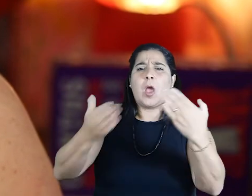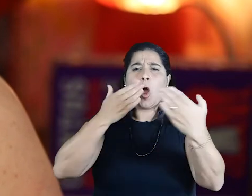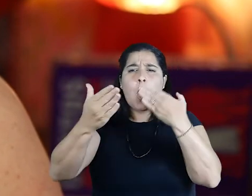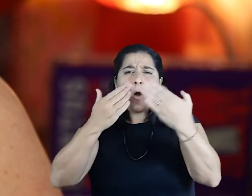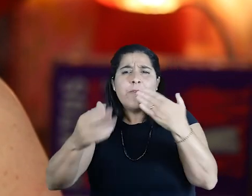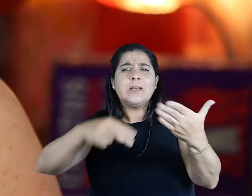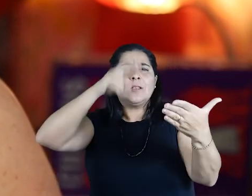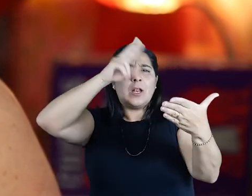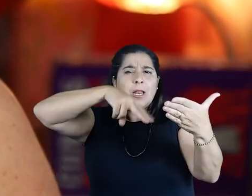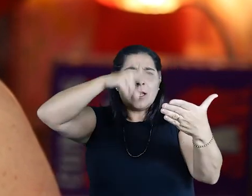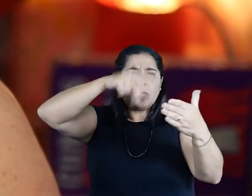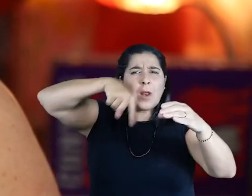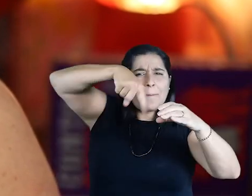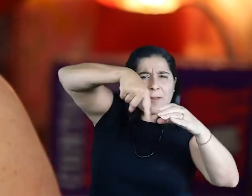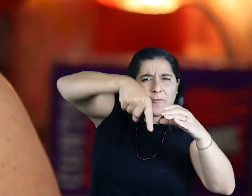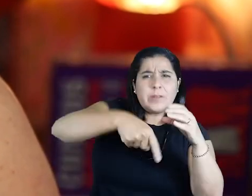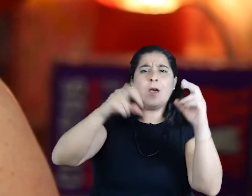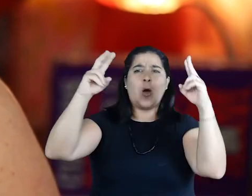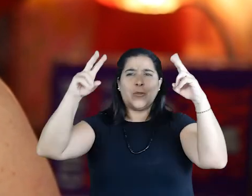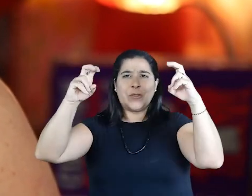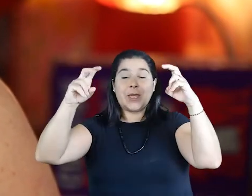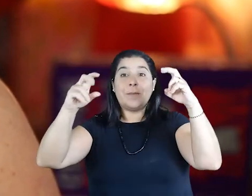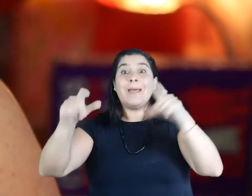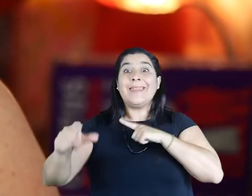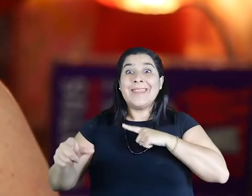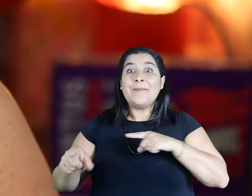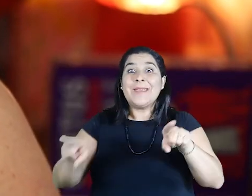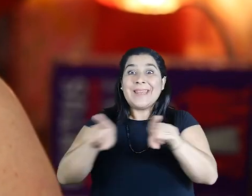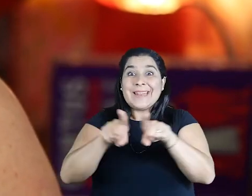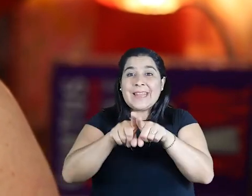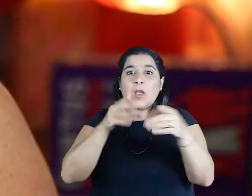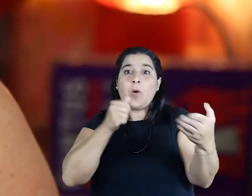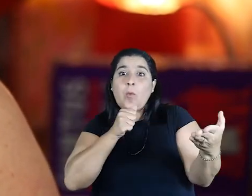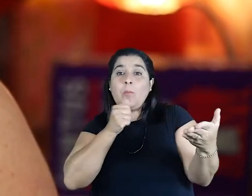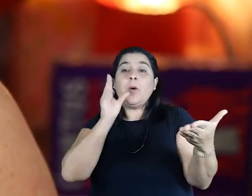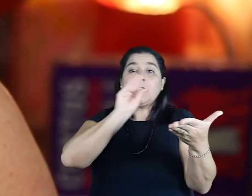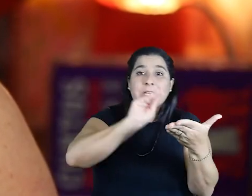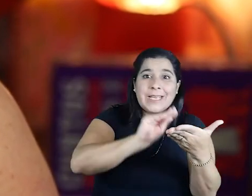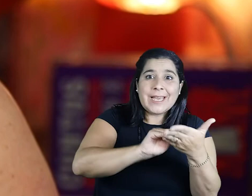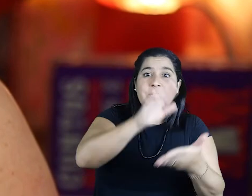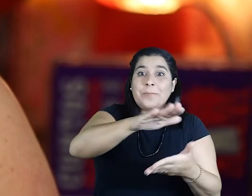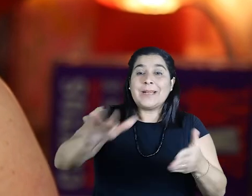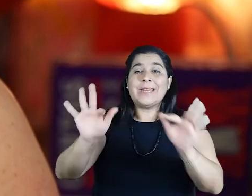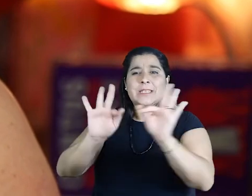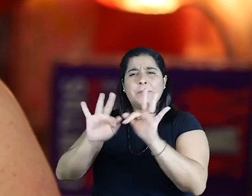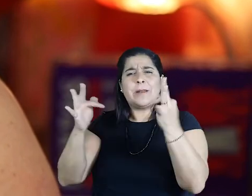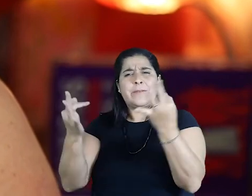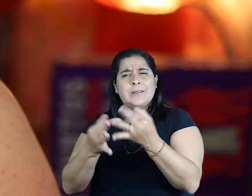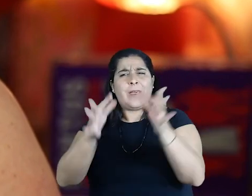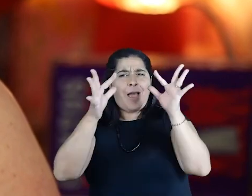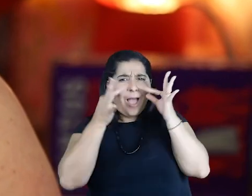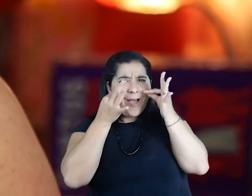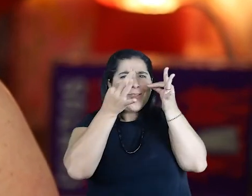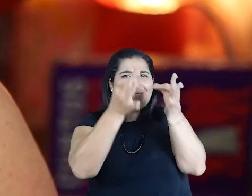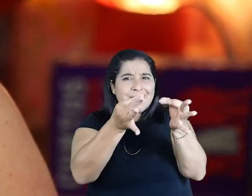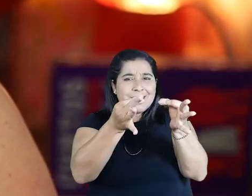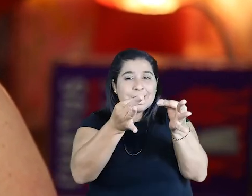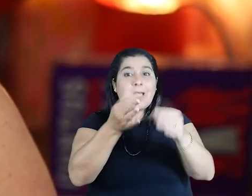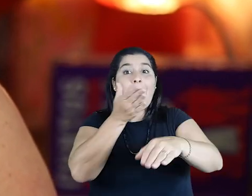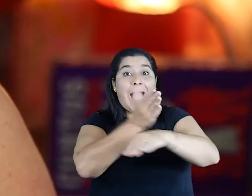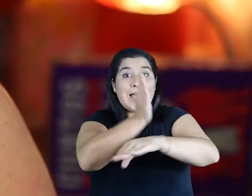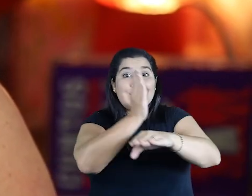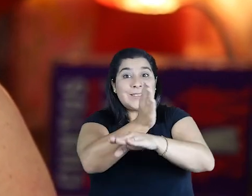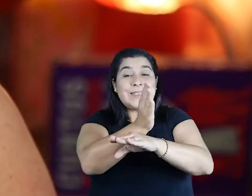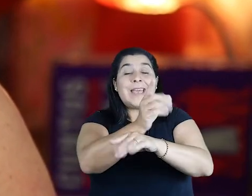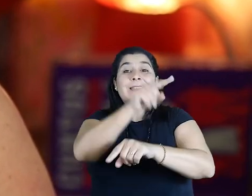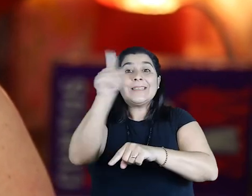leitura para a gente aprofundar alguns temas e um podcast voltado para as crianças e para as famílias. Então fiquem atentos e